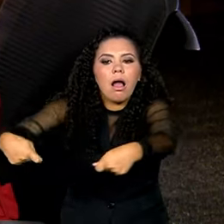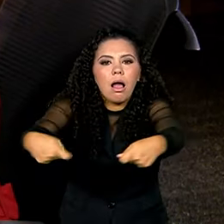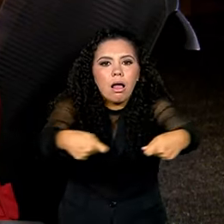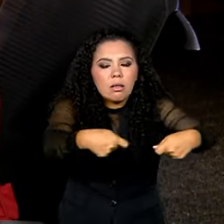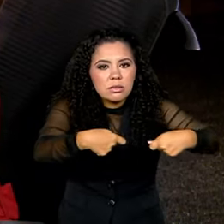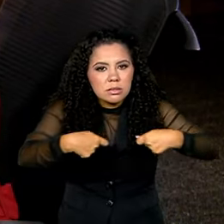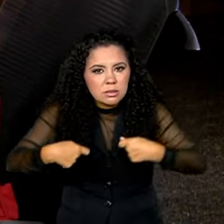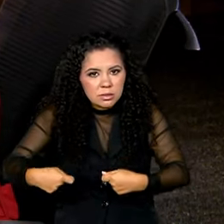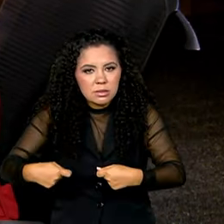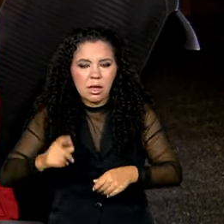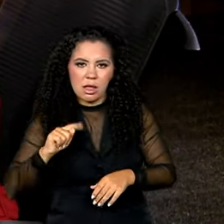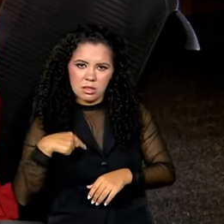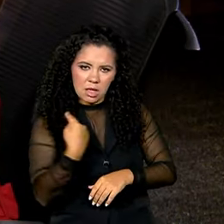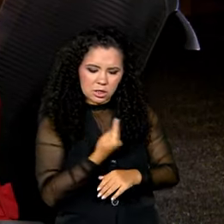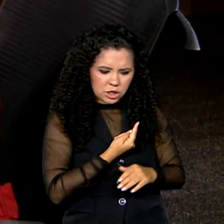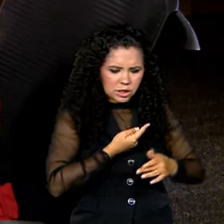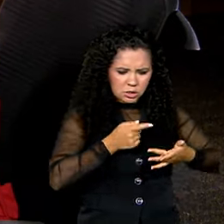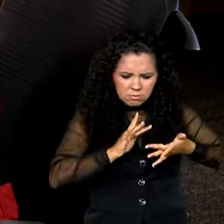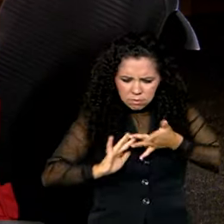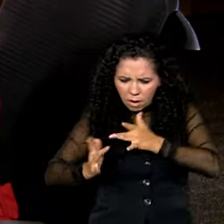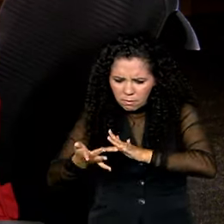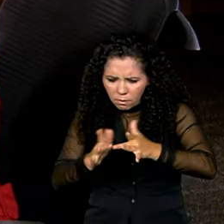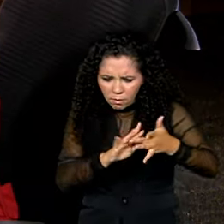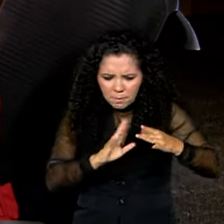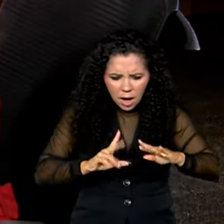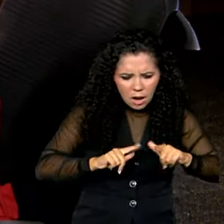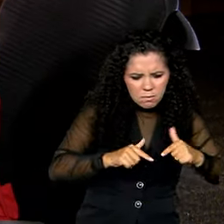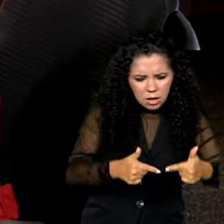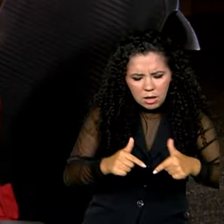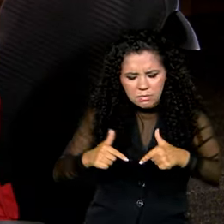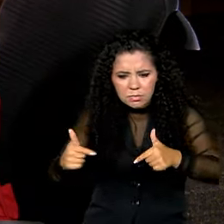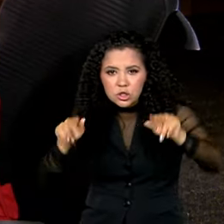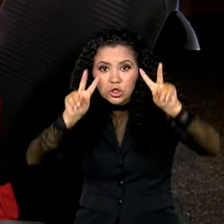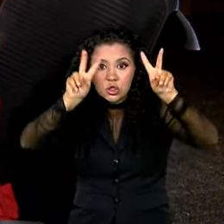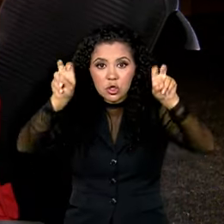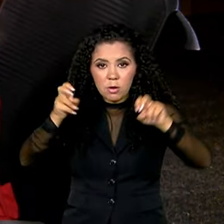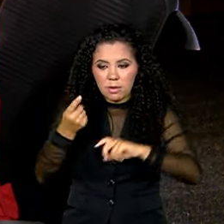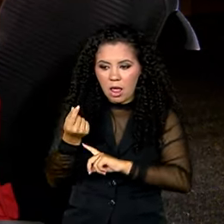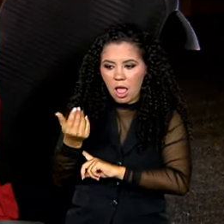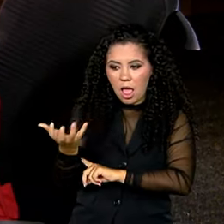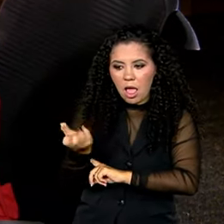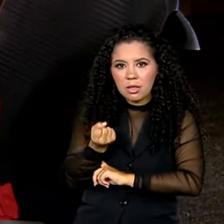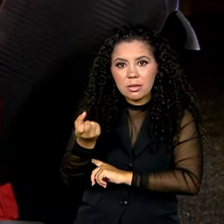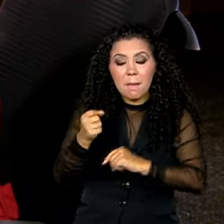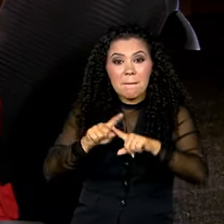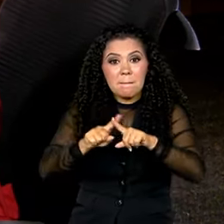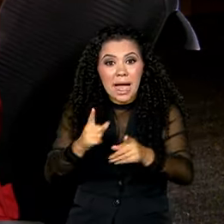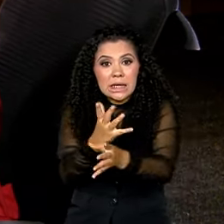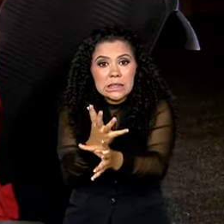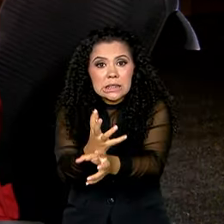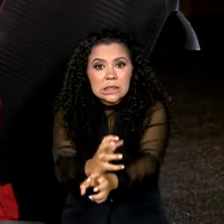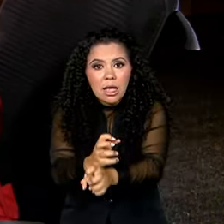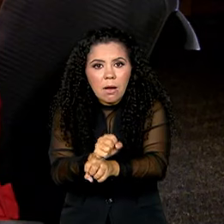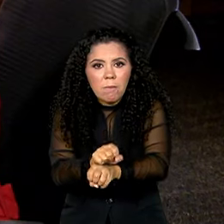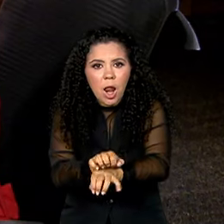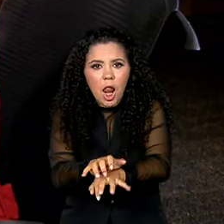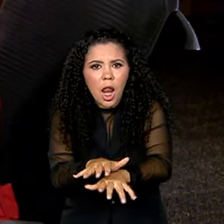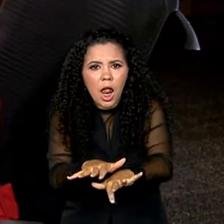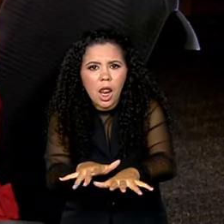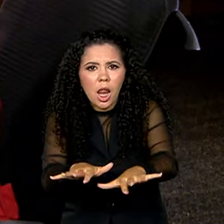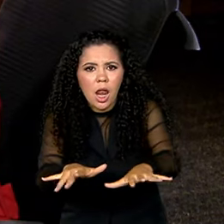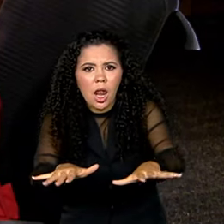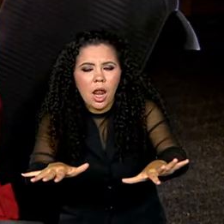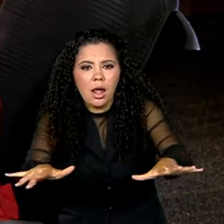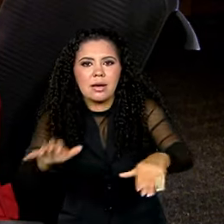tentando operar esse auxílio, você foi vendo que a seca foi se estendendo por outros estados. E aí